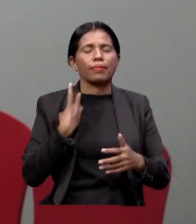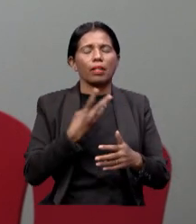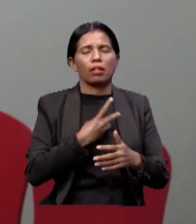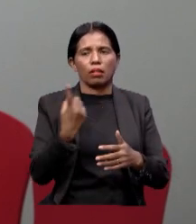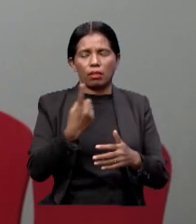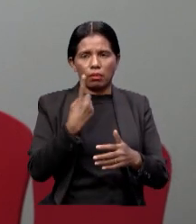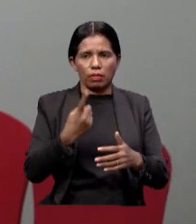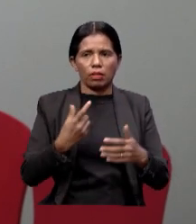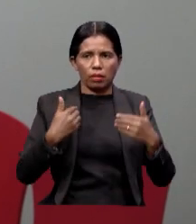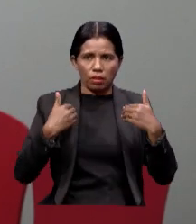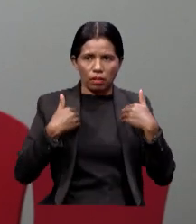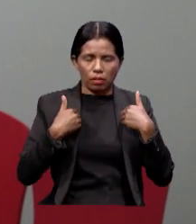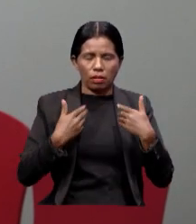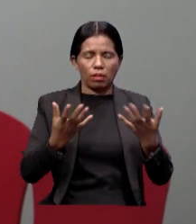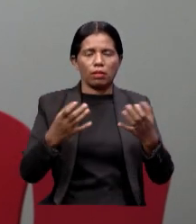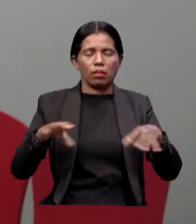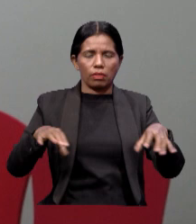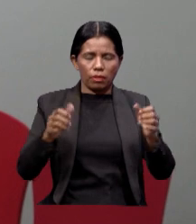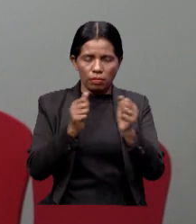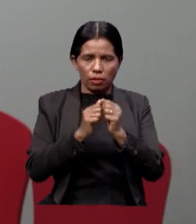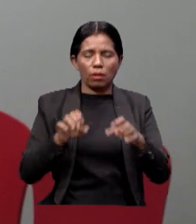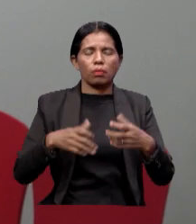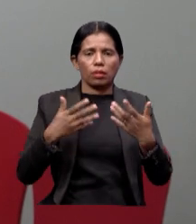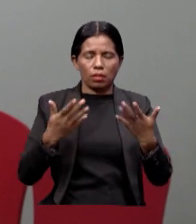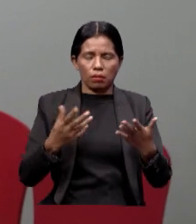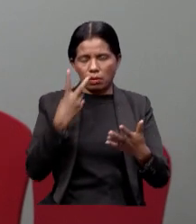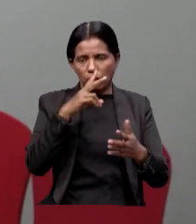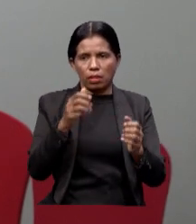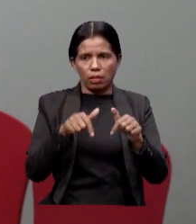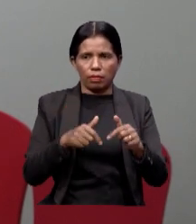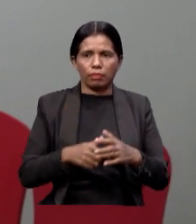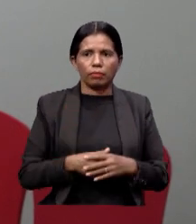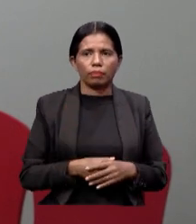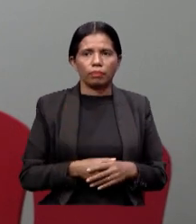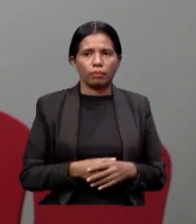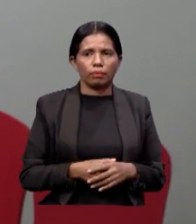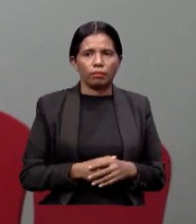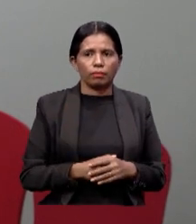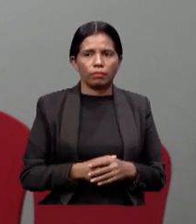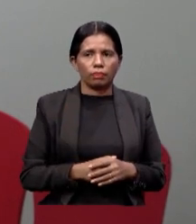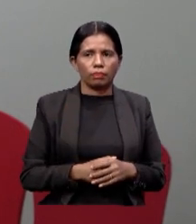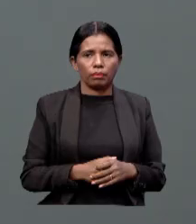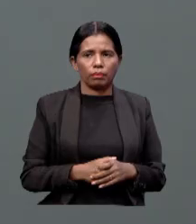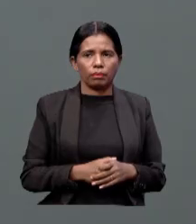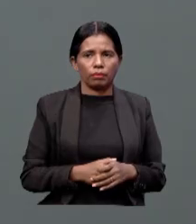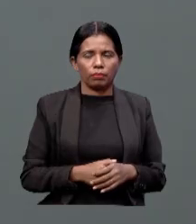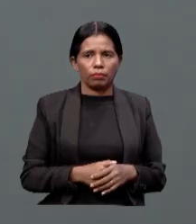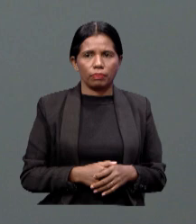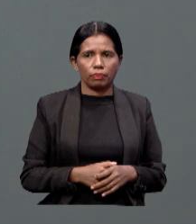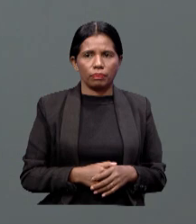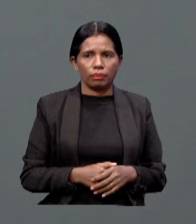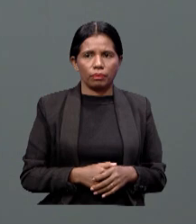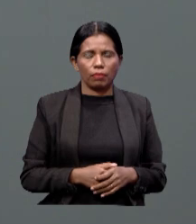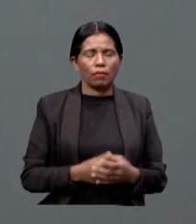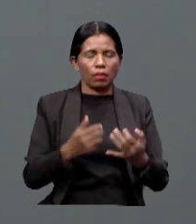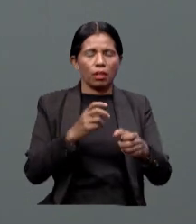fatin iha komitmen tu atu servisu amutu insa para bele haladan. Buccokiri, Hiroshimi, jom cumbia haduruk hagesimita.